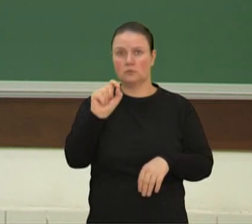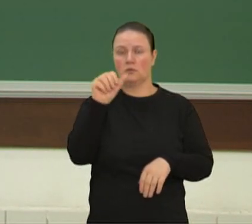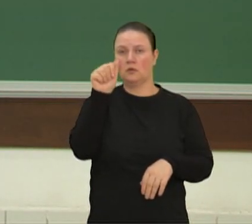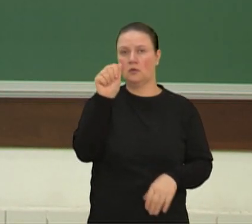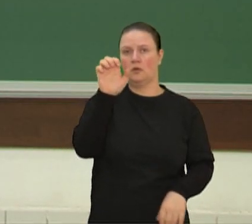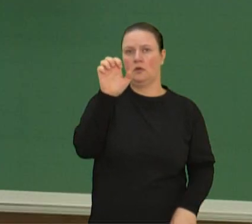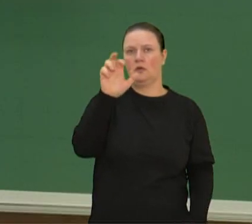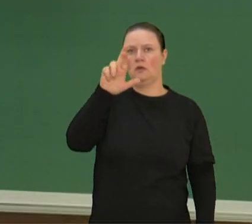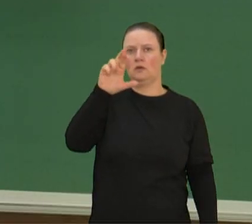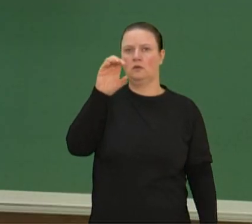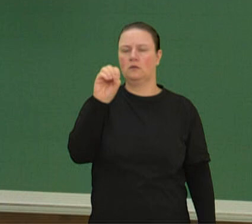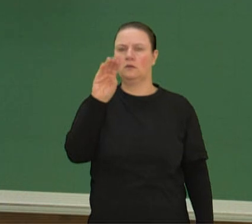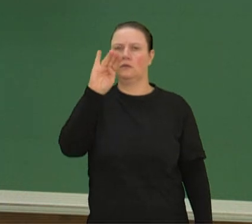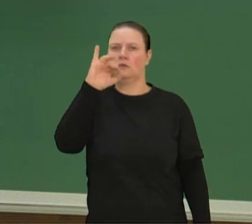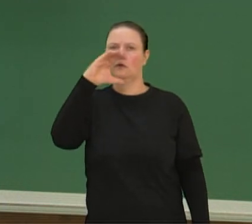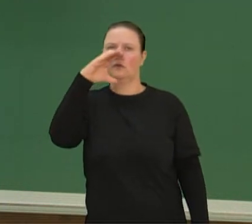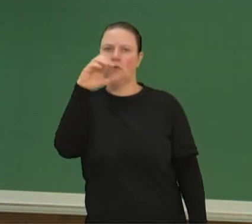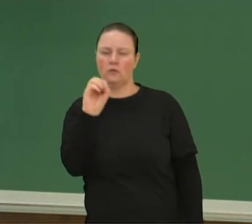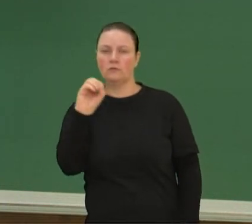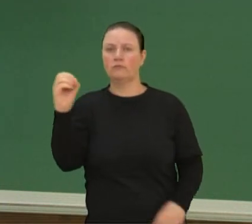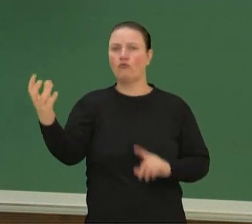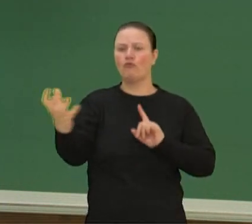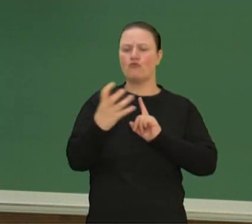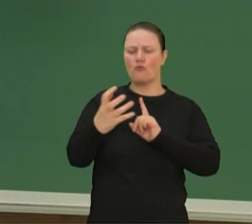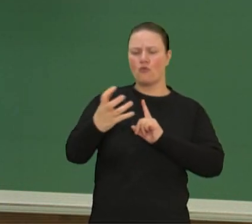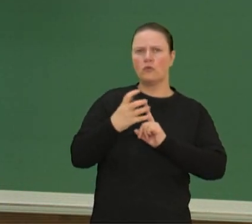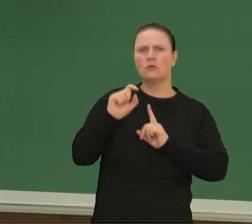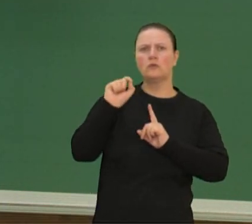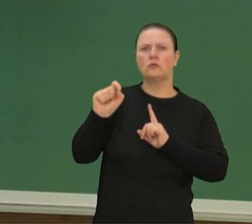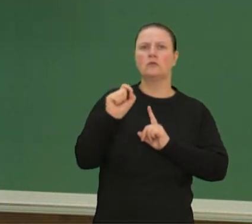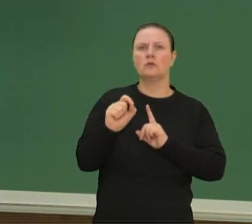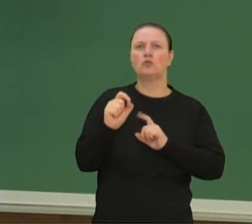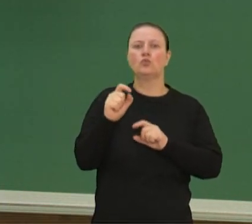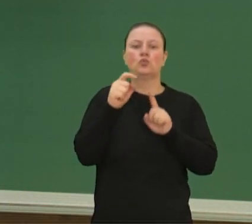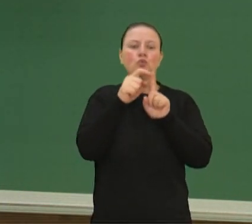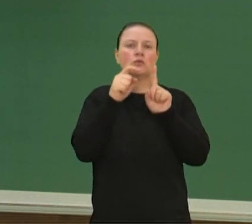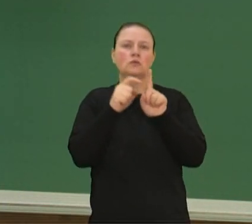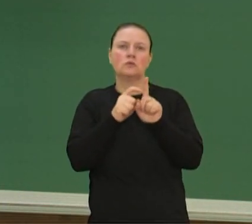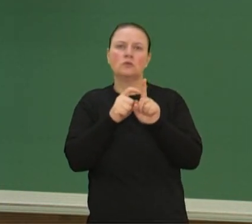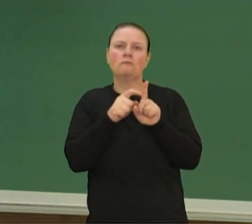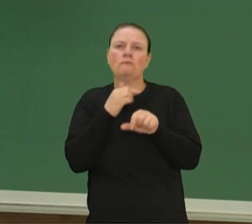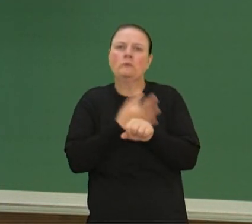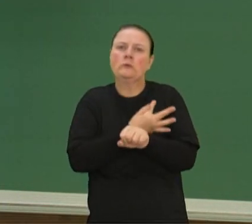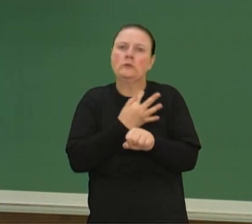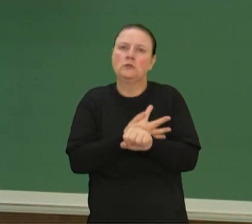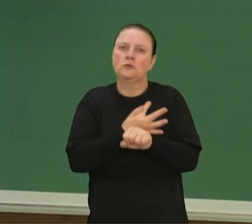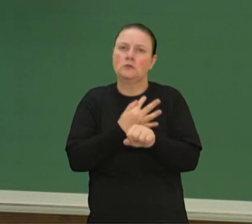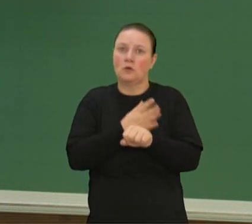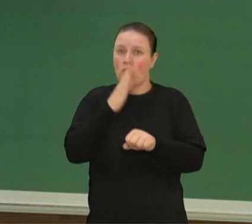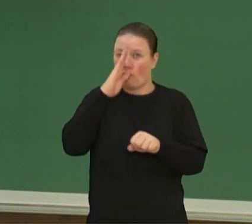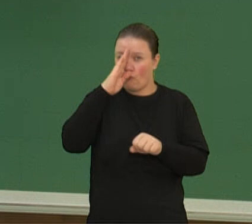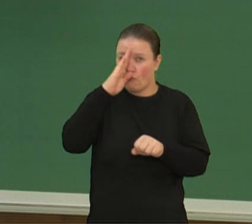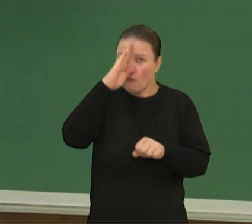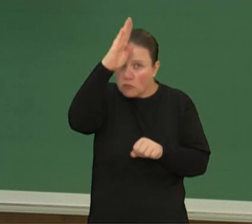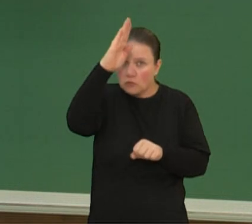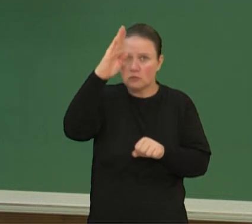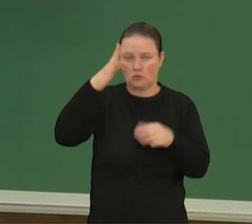aeróbio. Isso vai influenciar, então, no tipo de resistência que vai predominar no nosso organismo. E é sobre elas que a gente vai